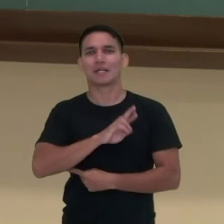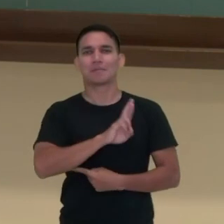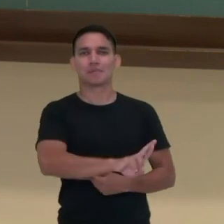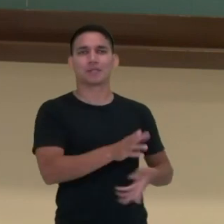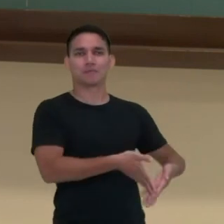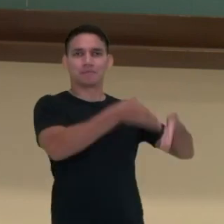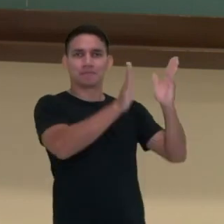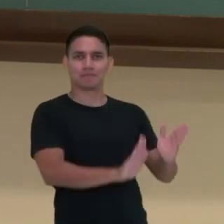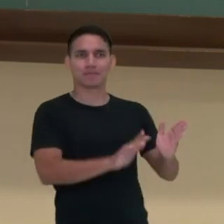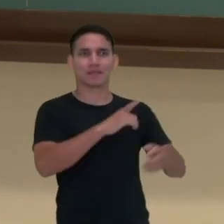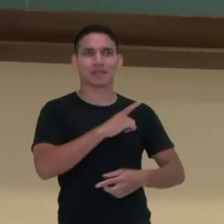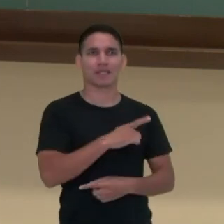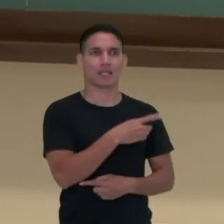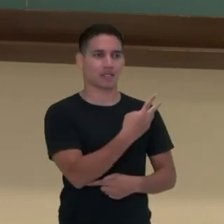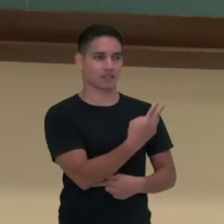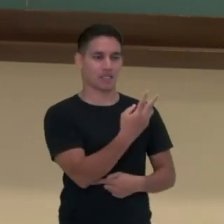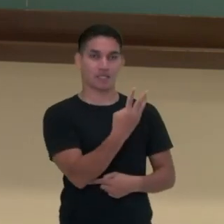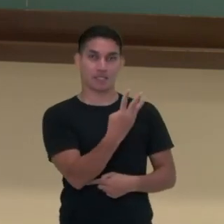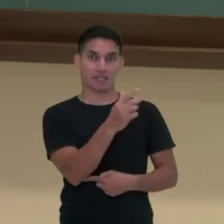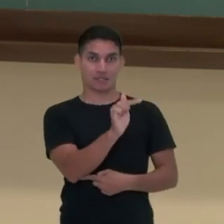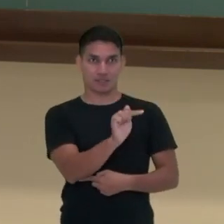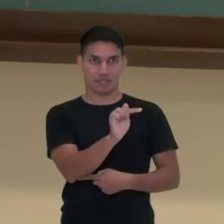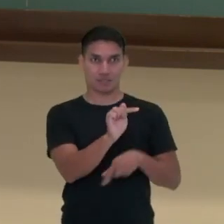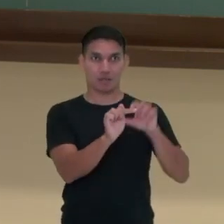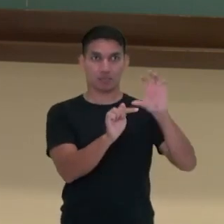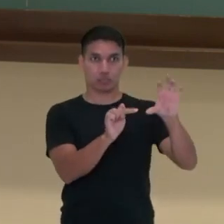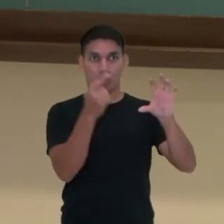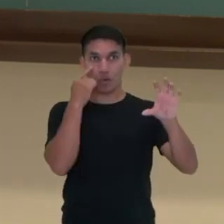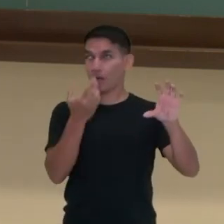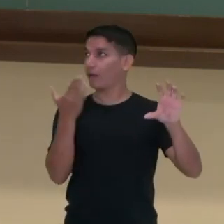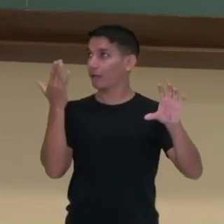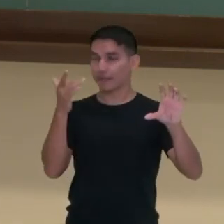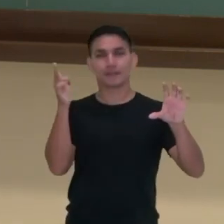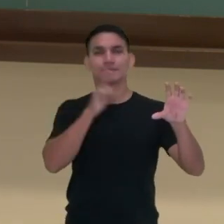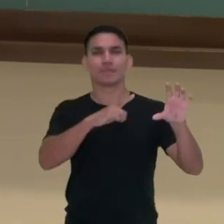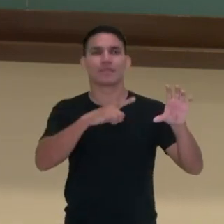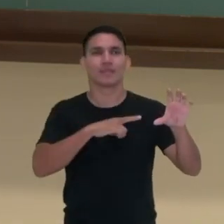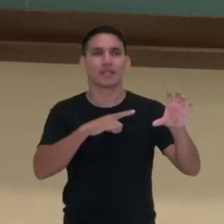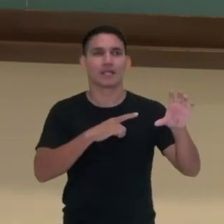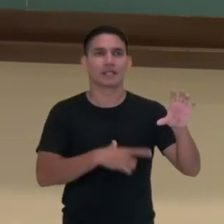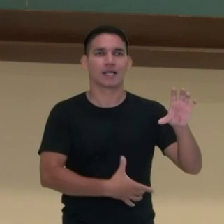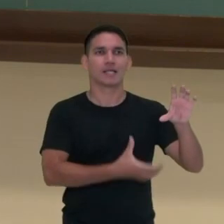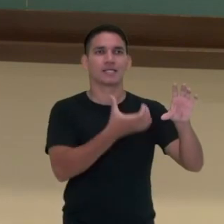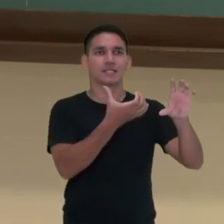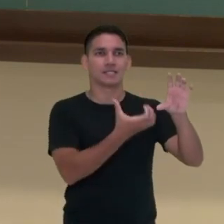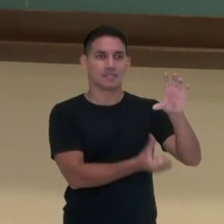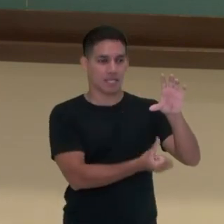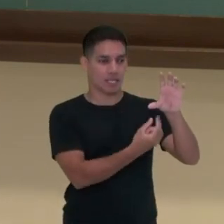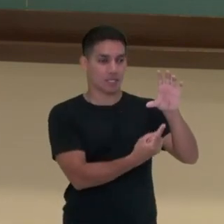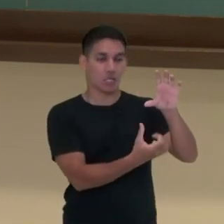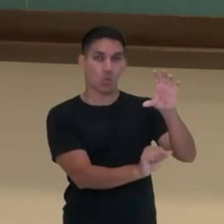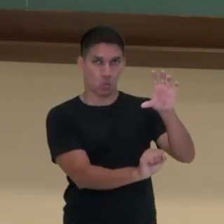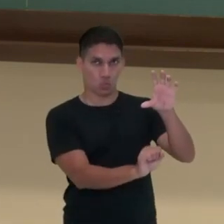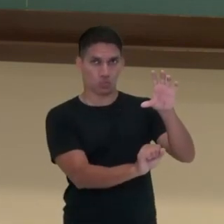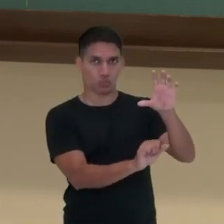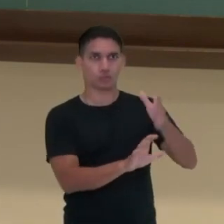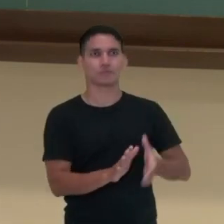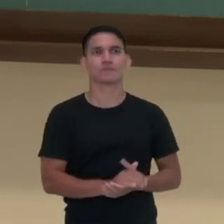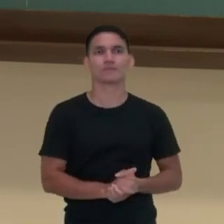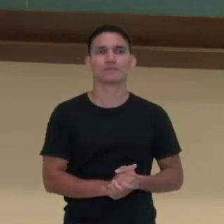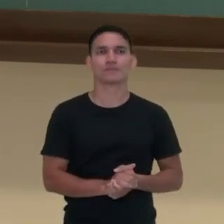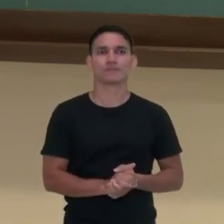ó, 237, resultado daqui, 618, resultado disso daqui,